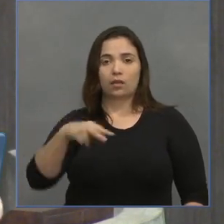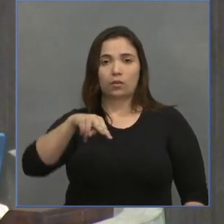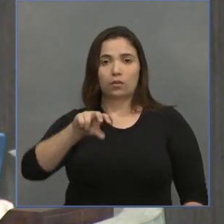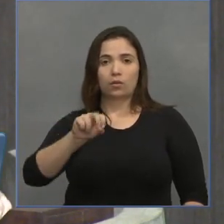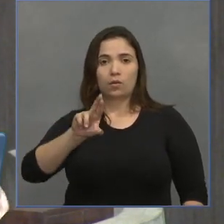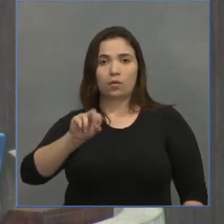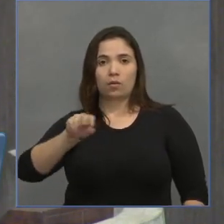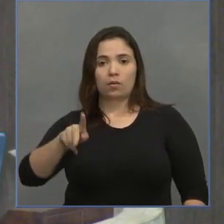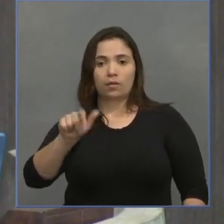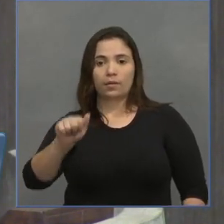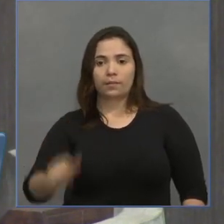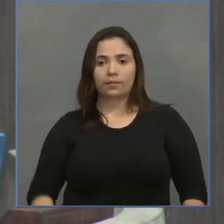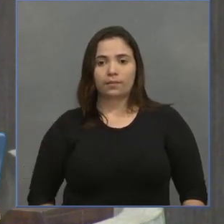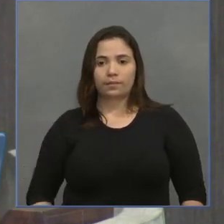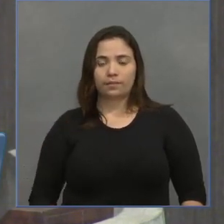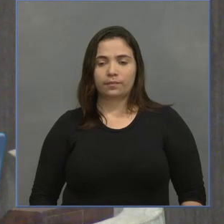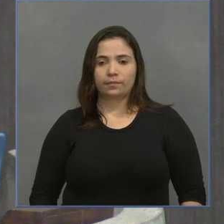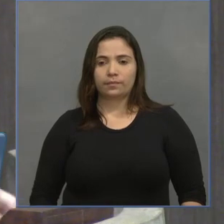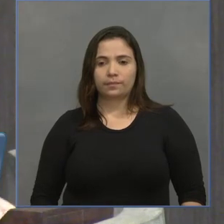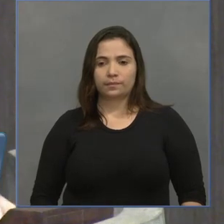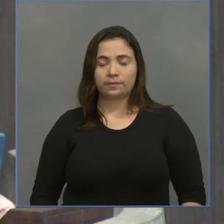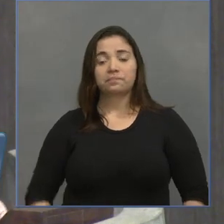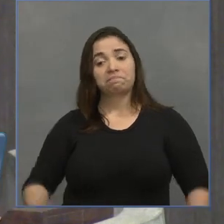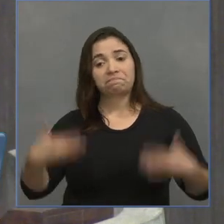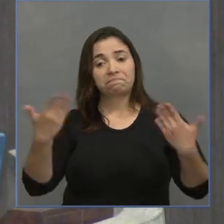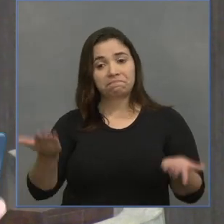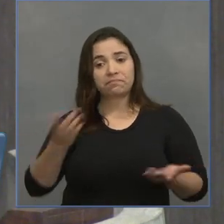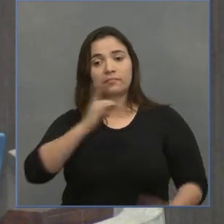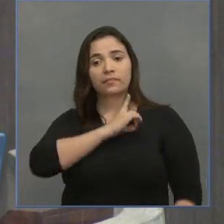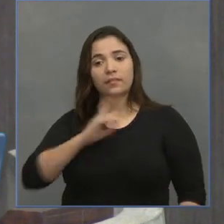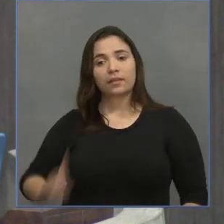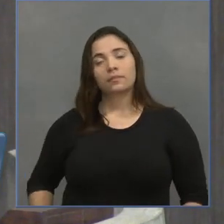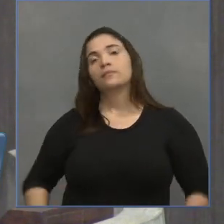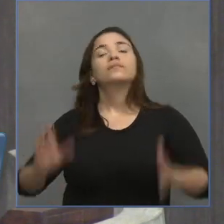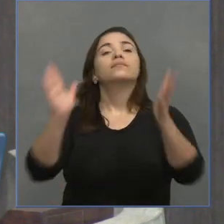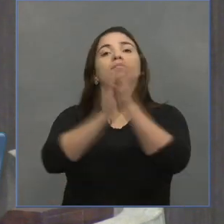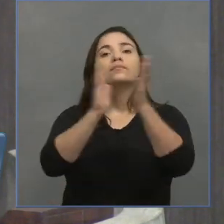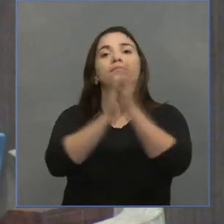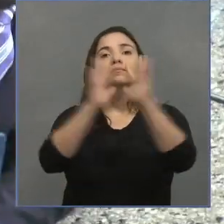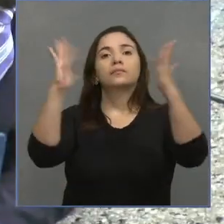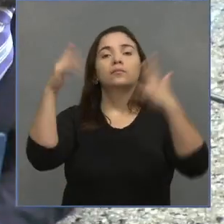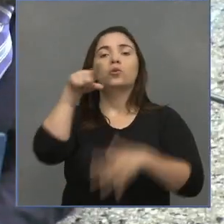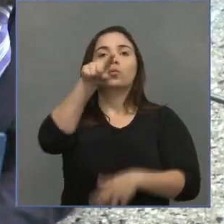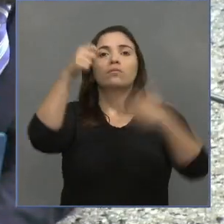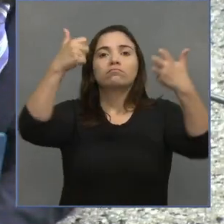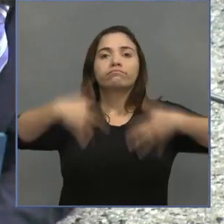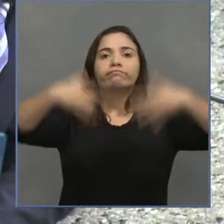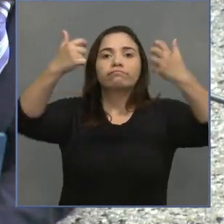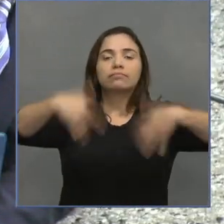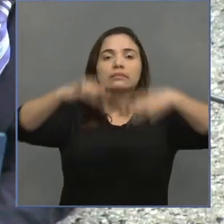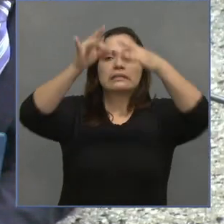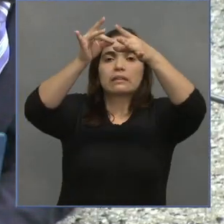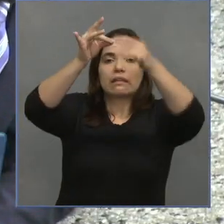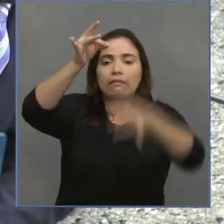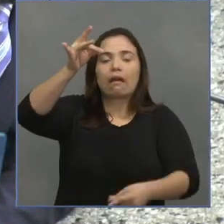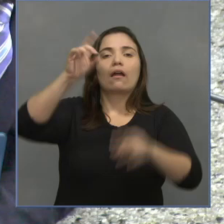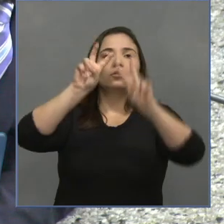Deputado, queria lhe parabenizar. O pronunciamento de Vossa Excelência é bem completo. É bem completo sobre o